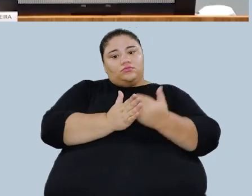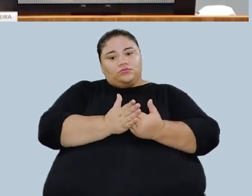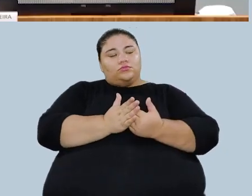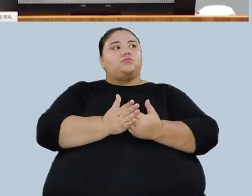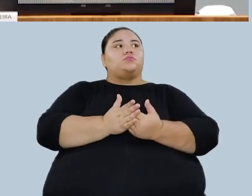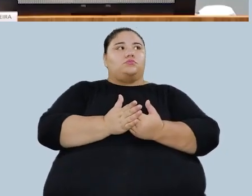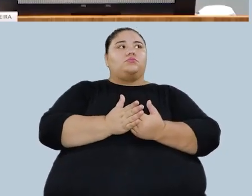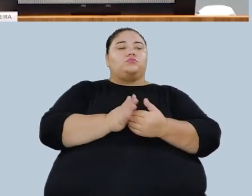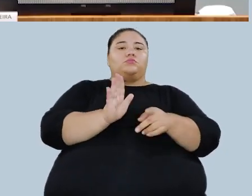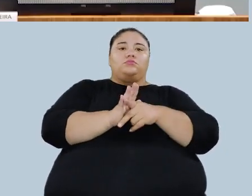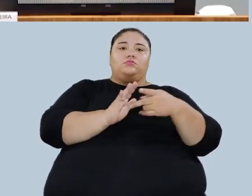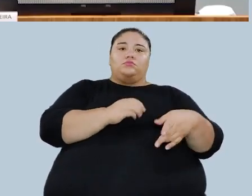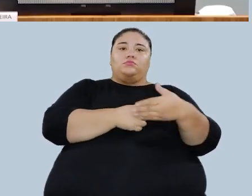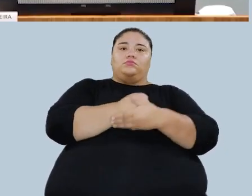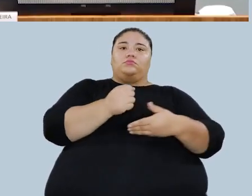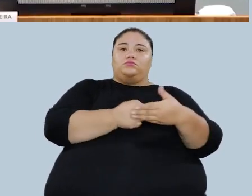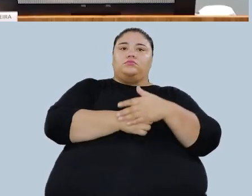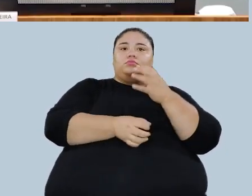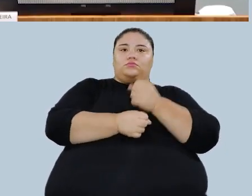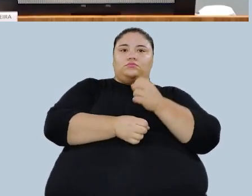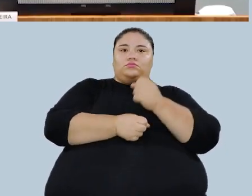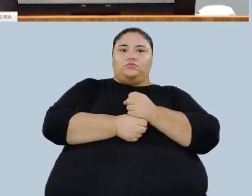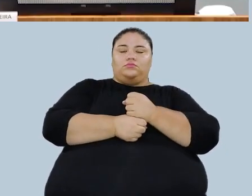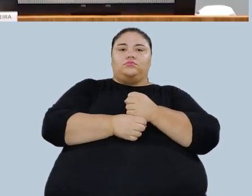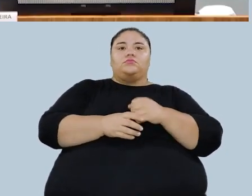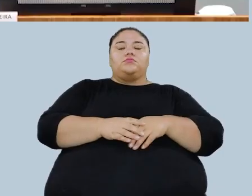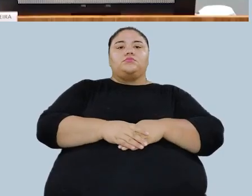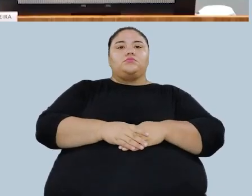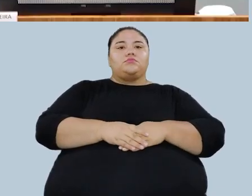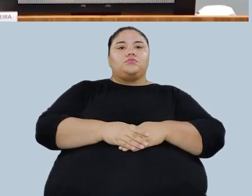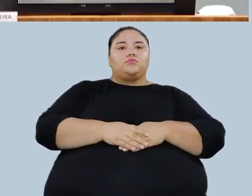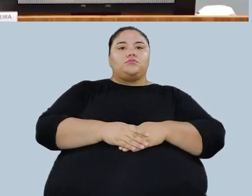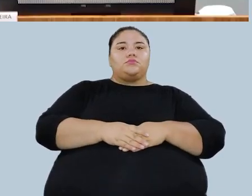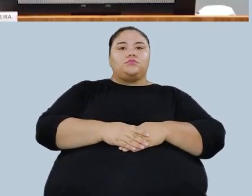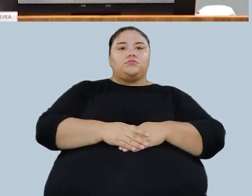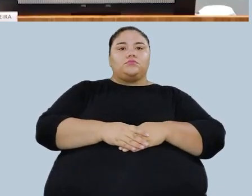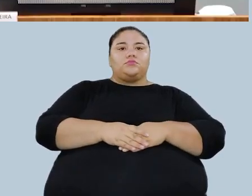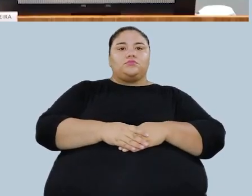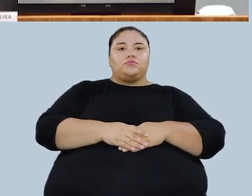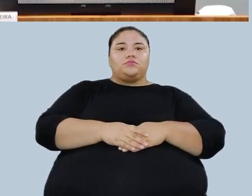descontos dessa base de cálculo correspondente. Então,